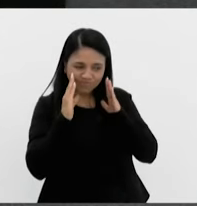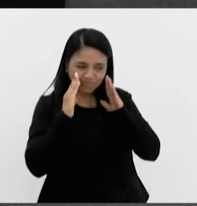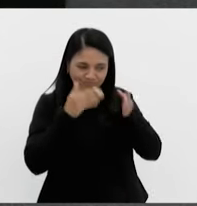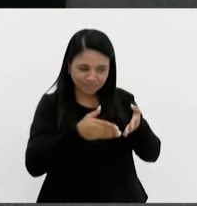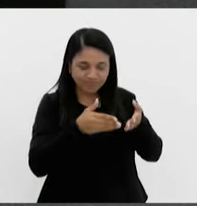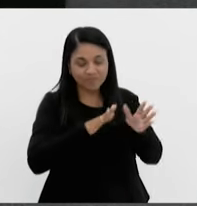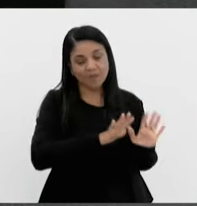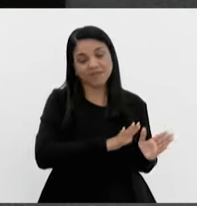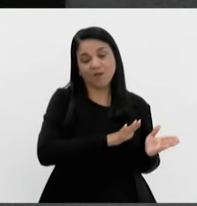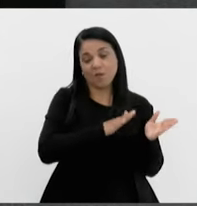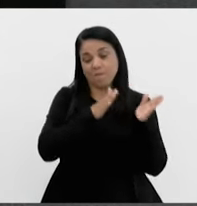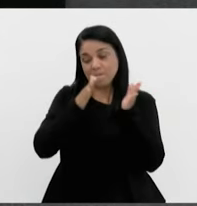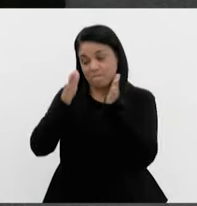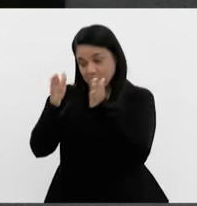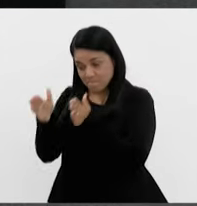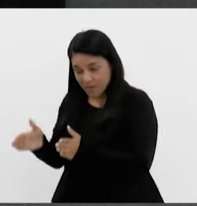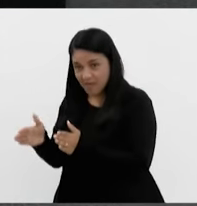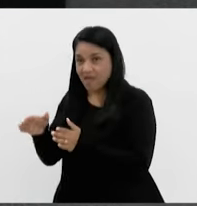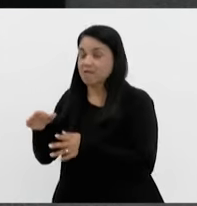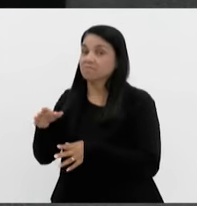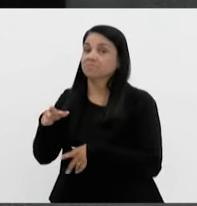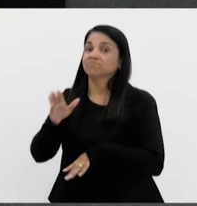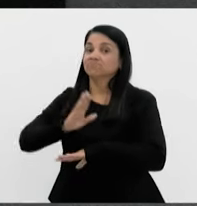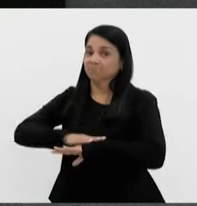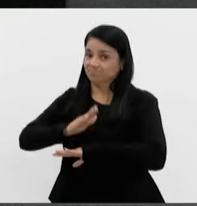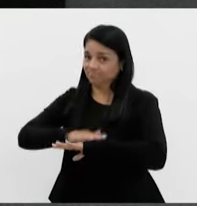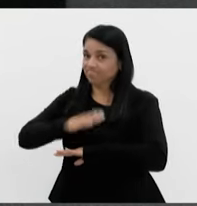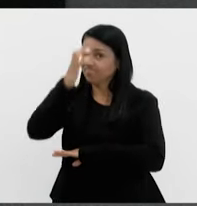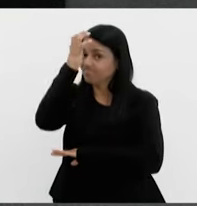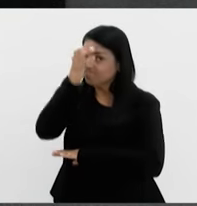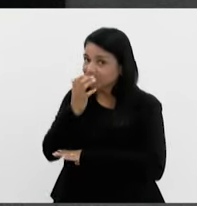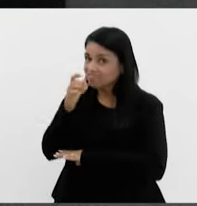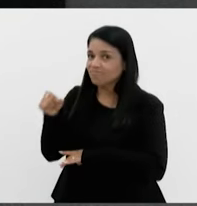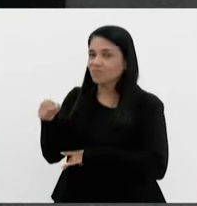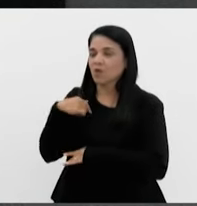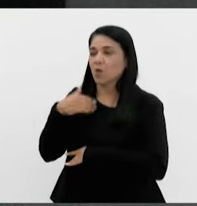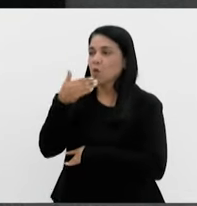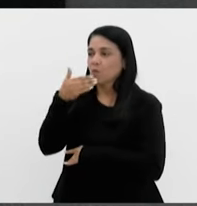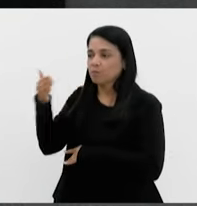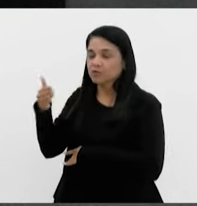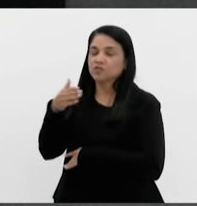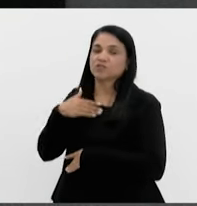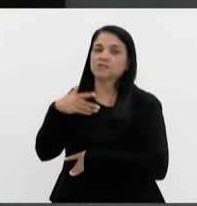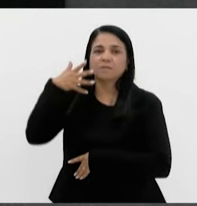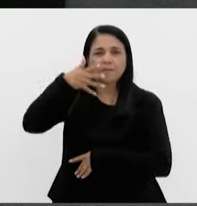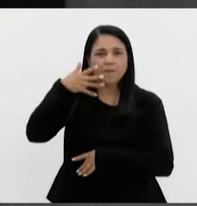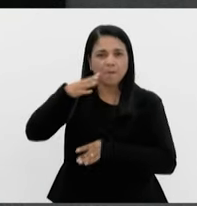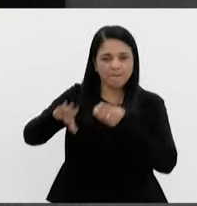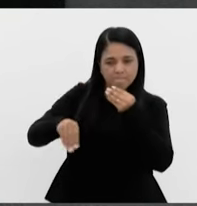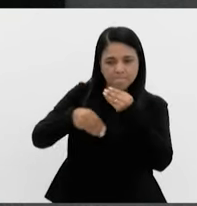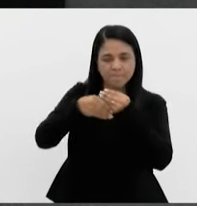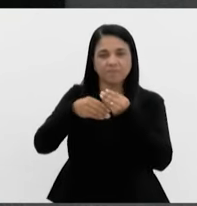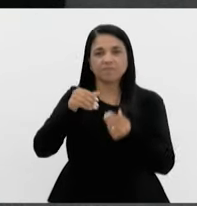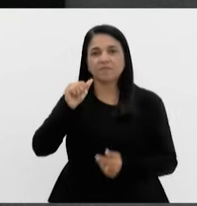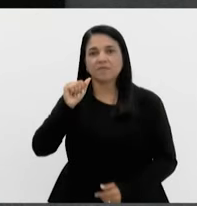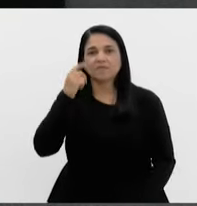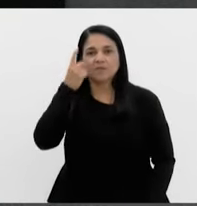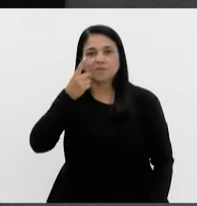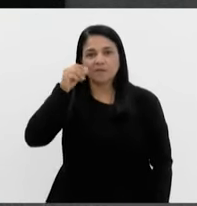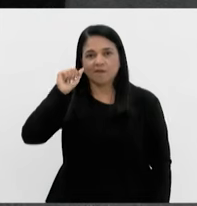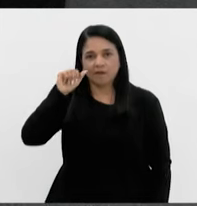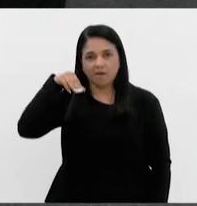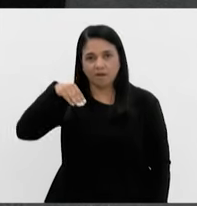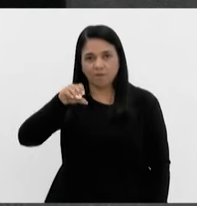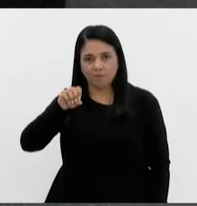de falar muito sério porque eu pedi uma parte a fala do deputado Rodrigo Amorim justamente no momento em que